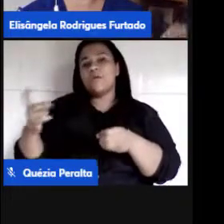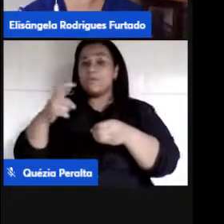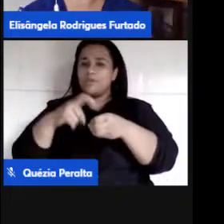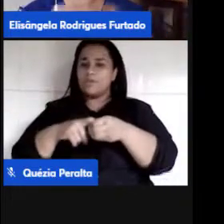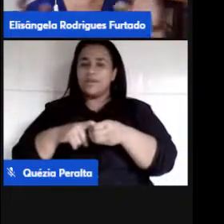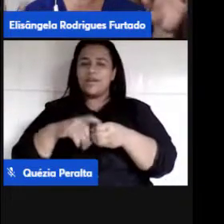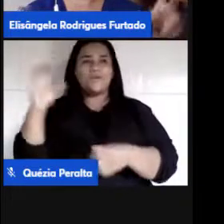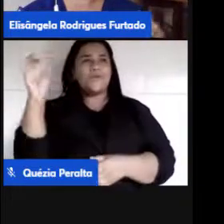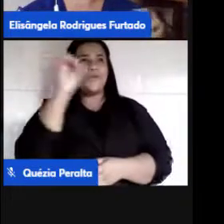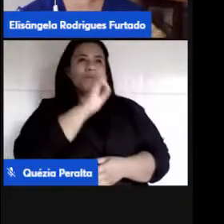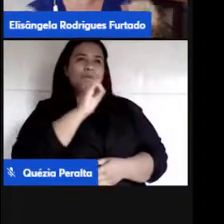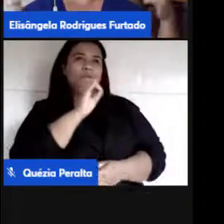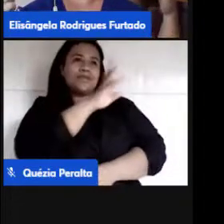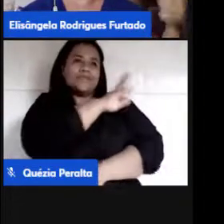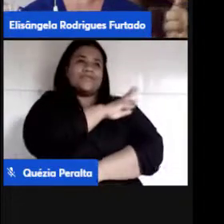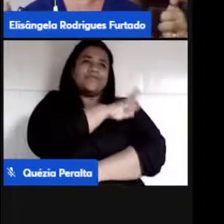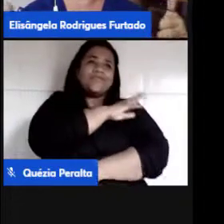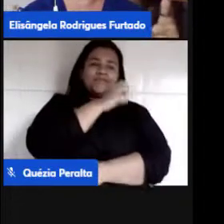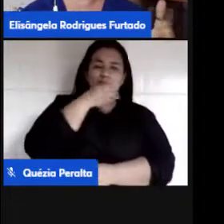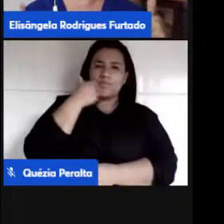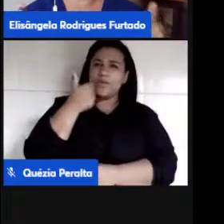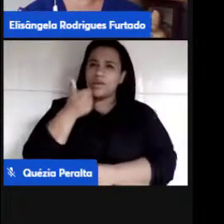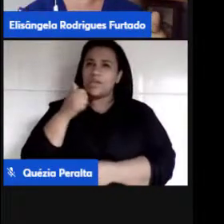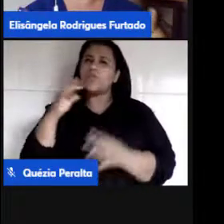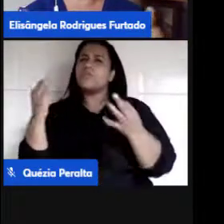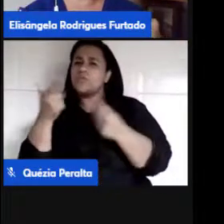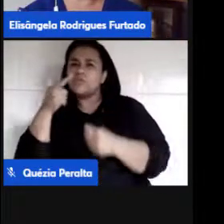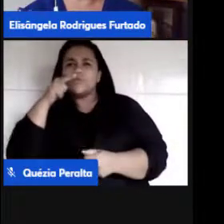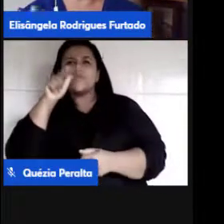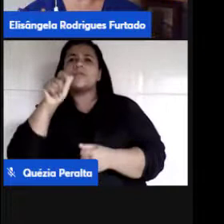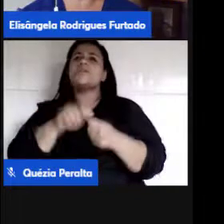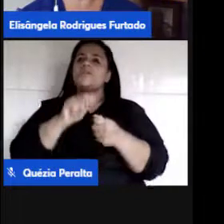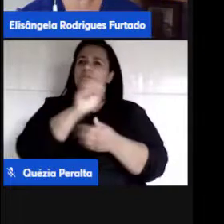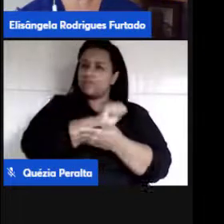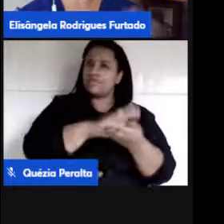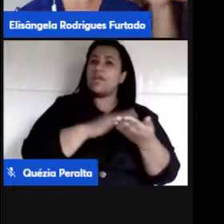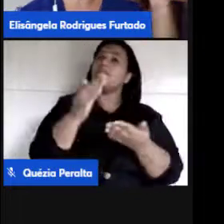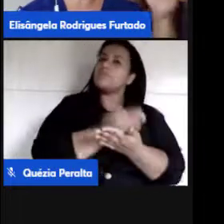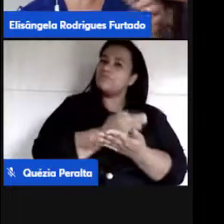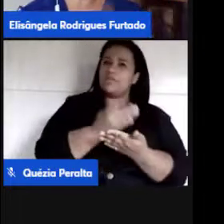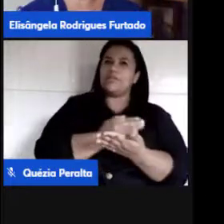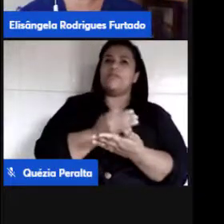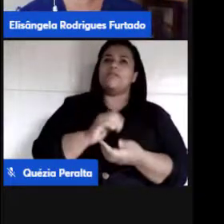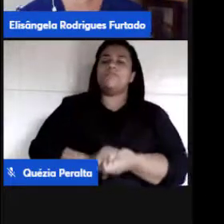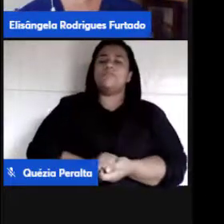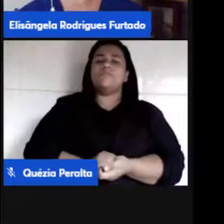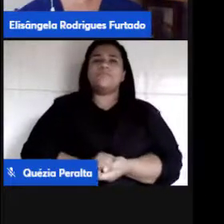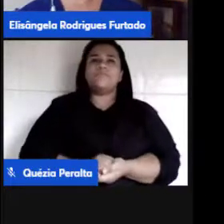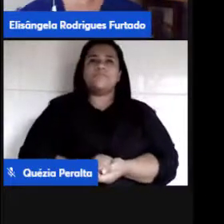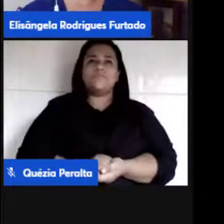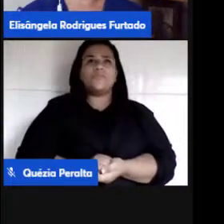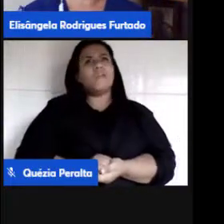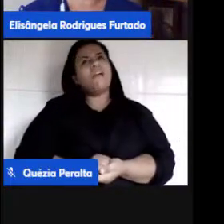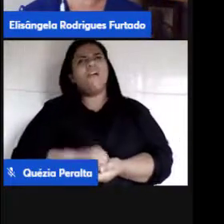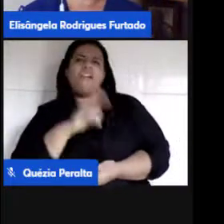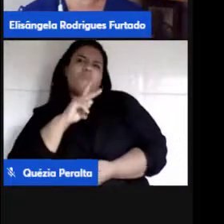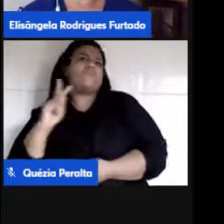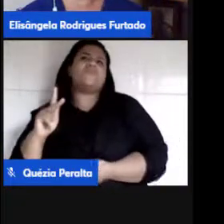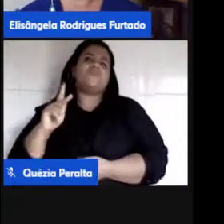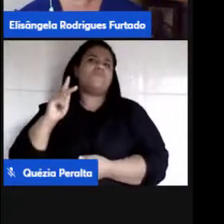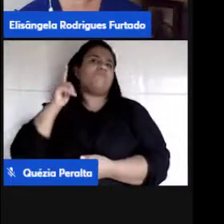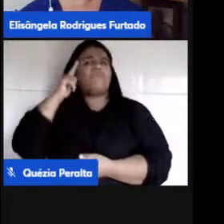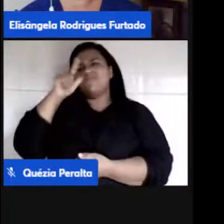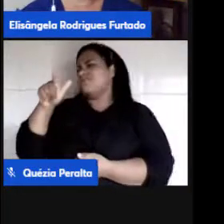terceiro ano, tudo bom? E aí, todo mundo conseguiu fazer atividade do caderno? Quem? Ah, professor, eu não consegui,